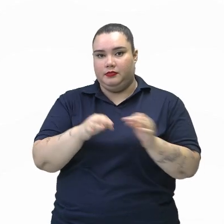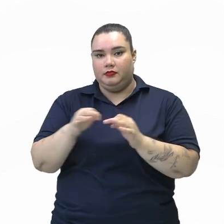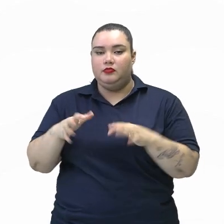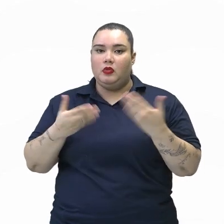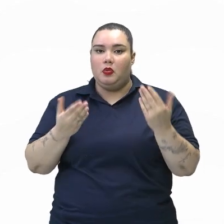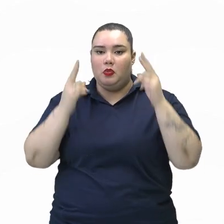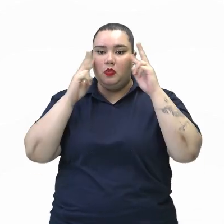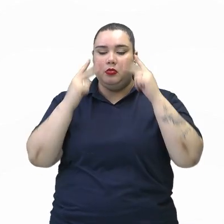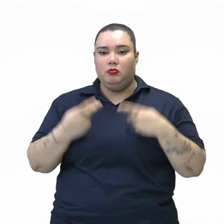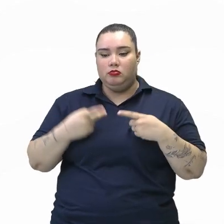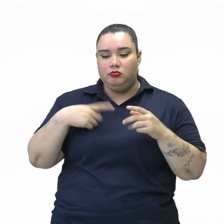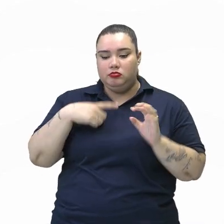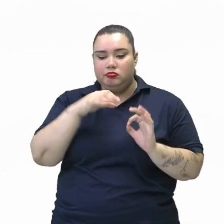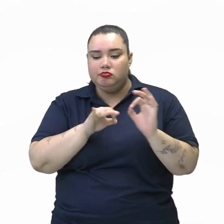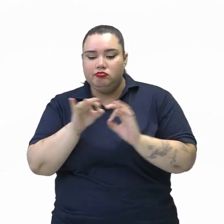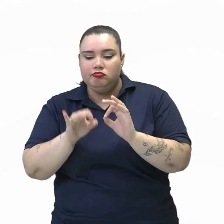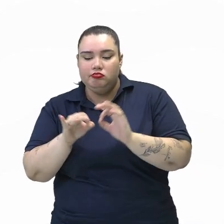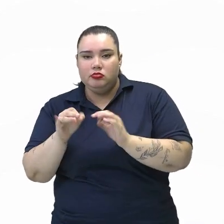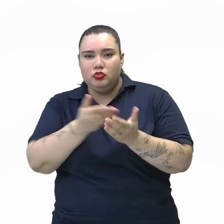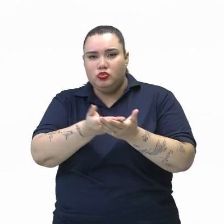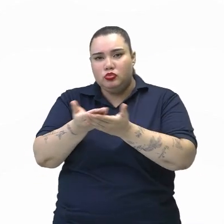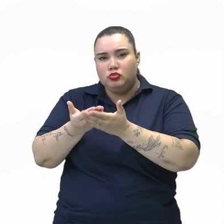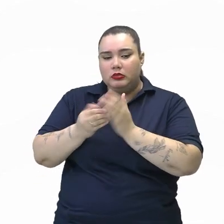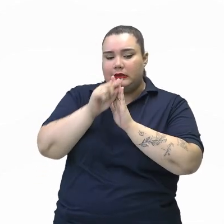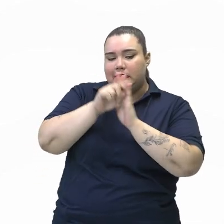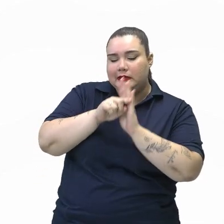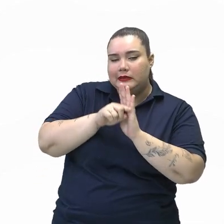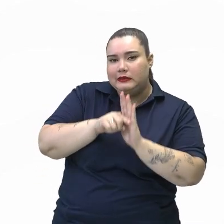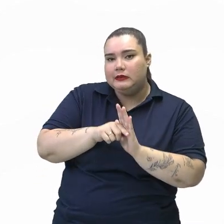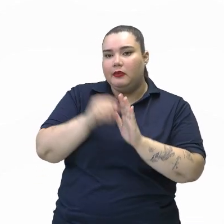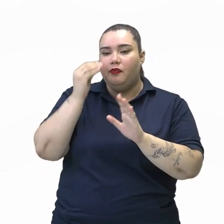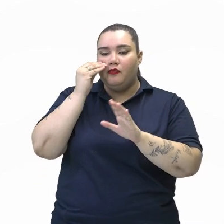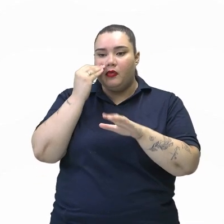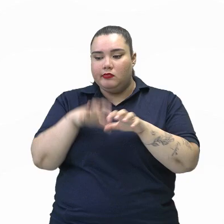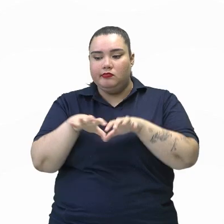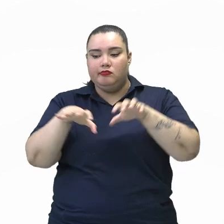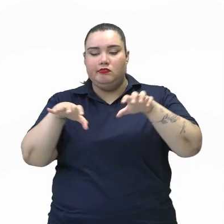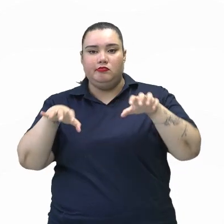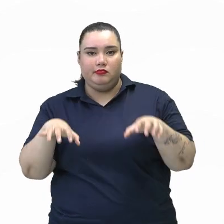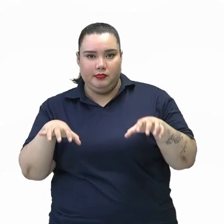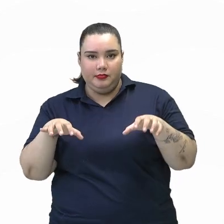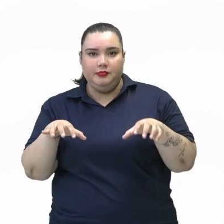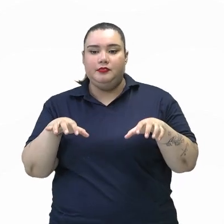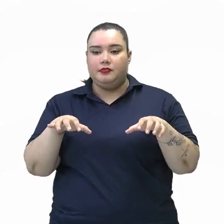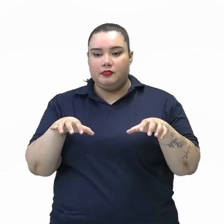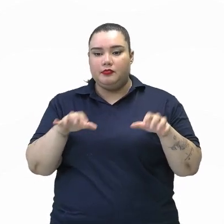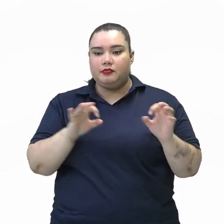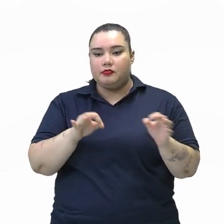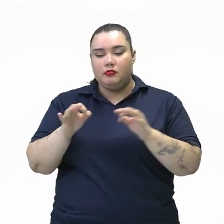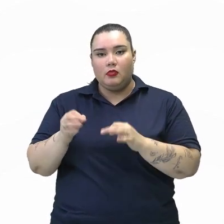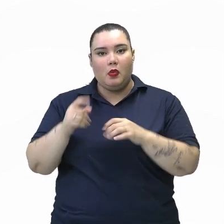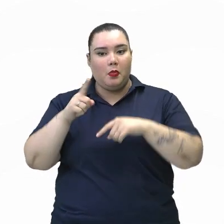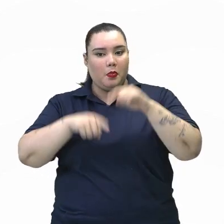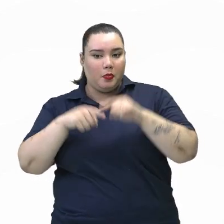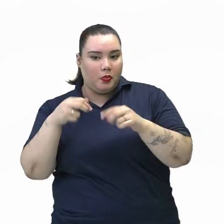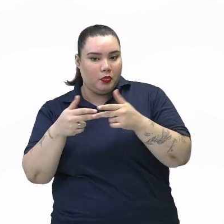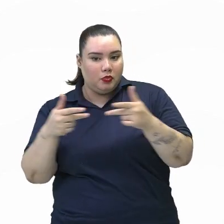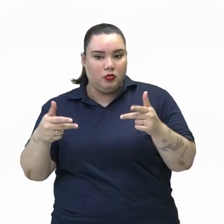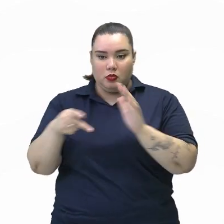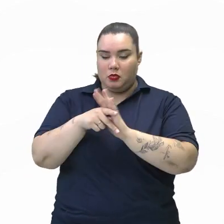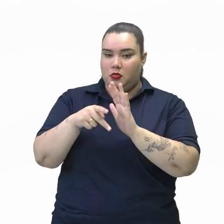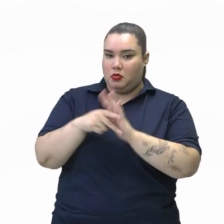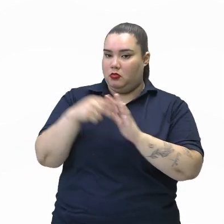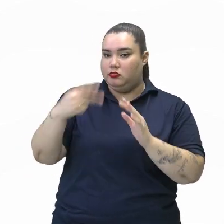ele manipula algumas espécies, estuda elas, separa, por exemplo, produtos oriundos do